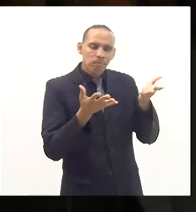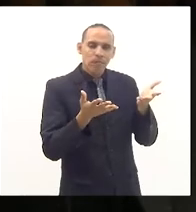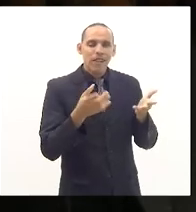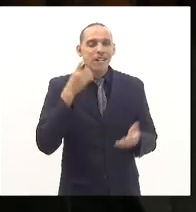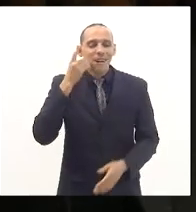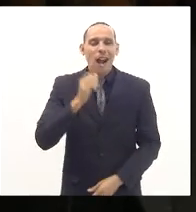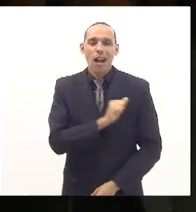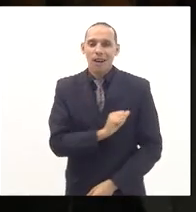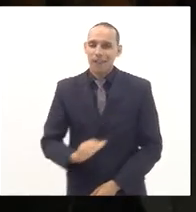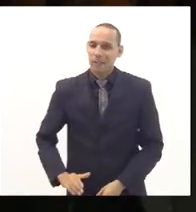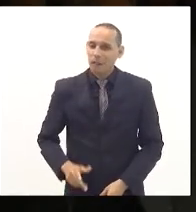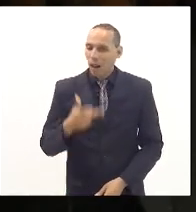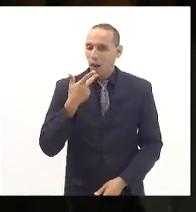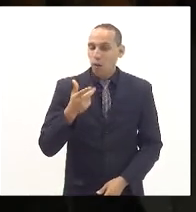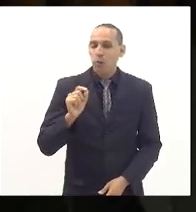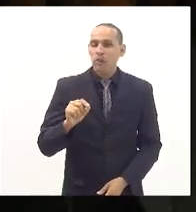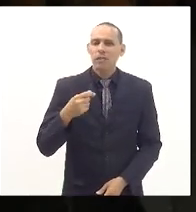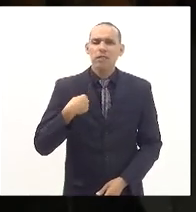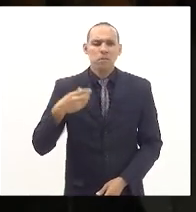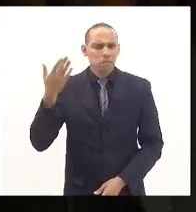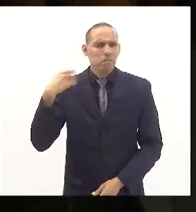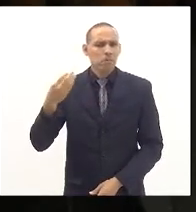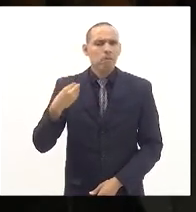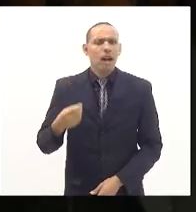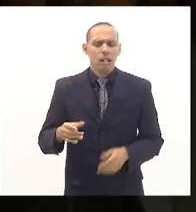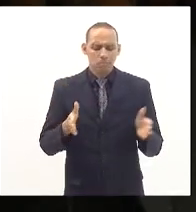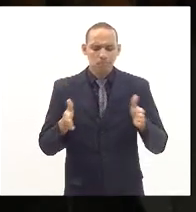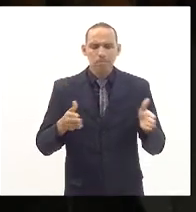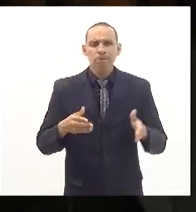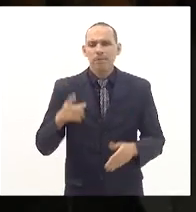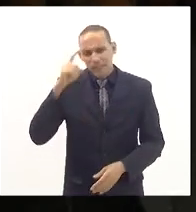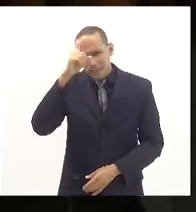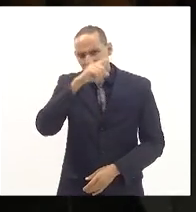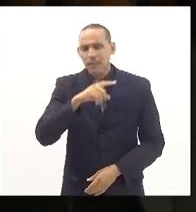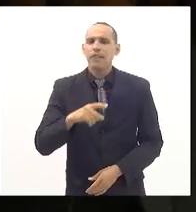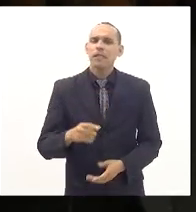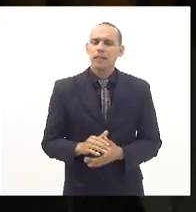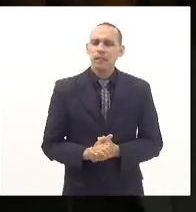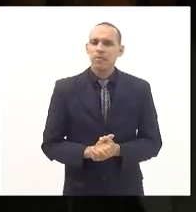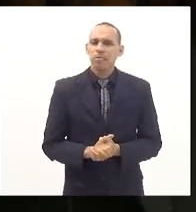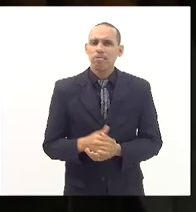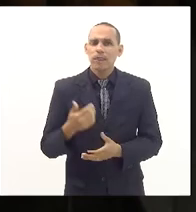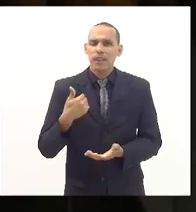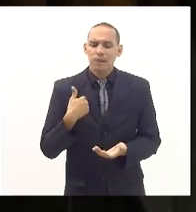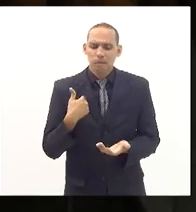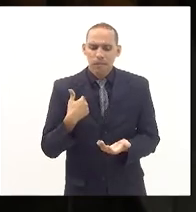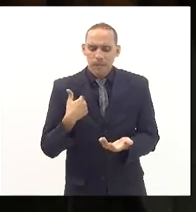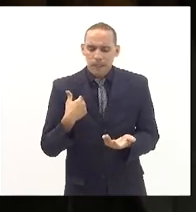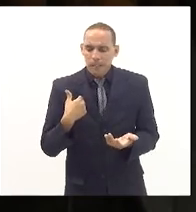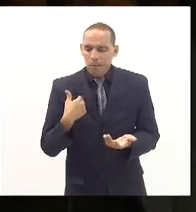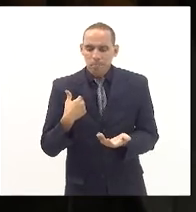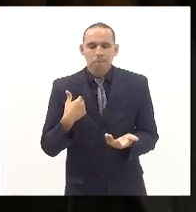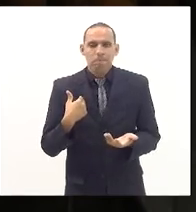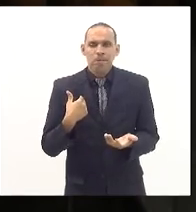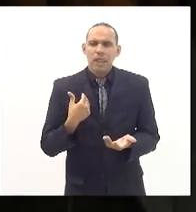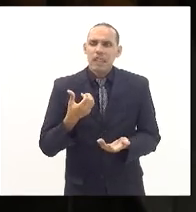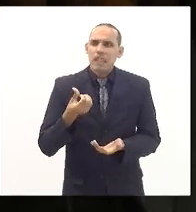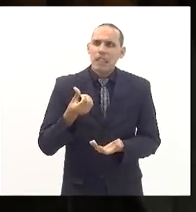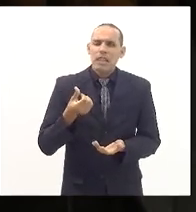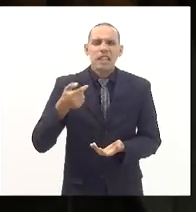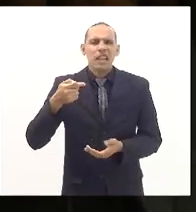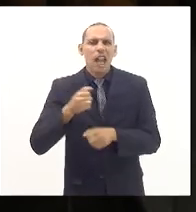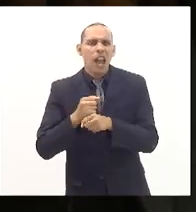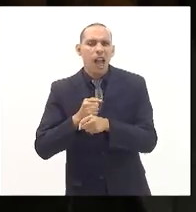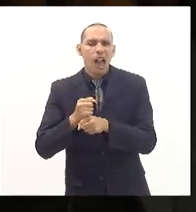pelo Deputado André Ceciliano eu pedi um momento muito difícil na minha vida na chacina da Baixada eu fiquei seis ou sete